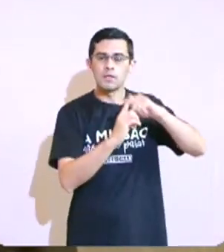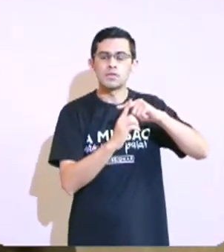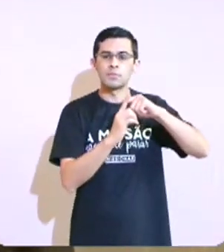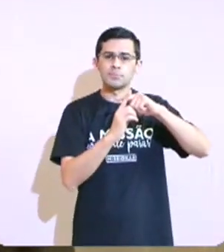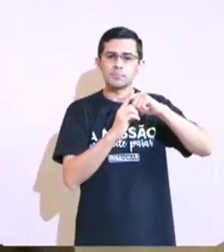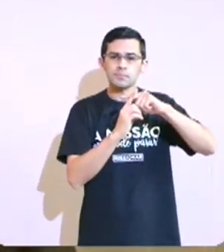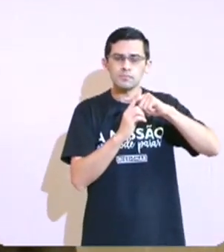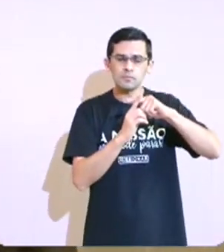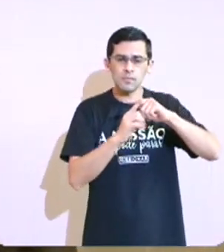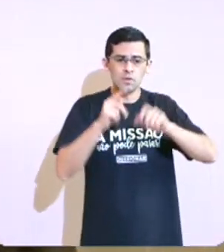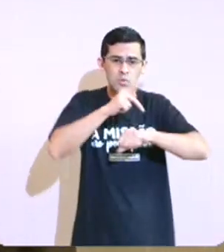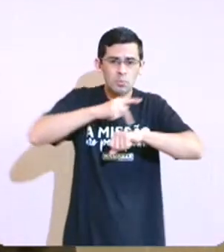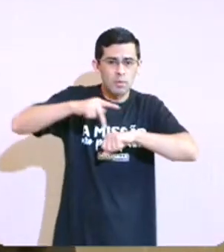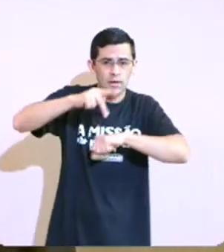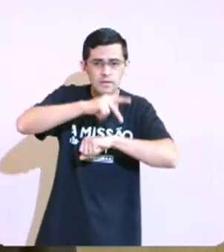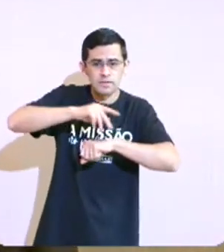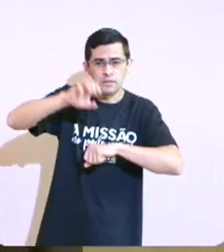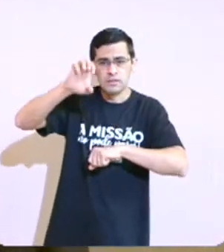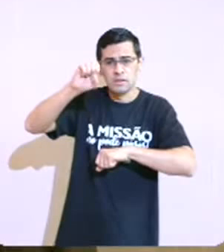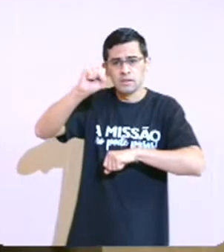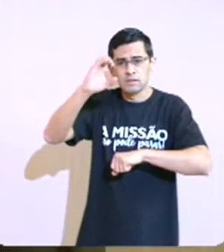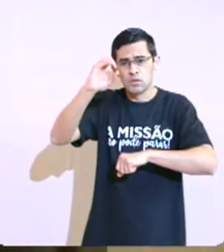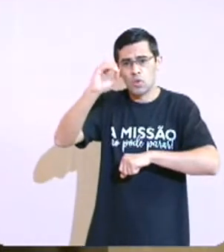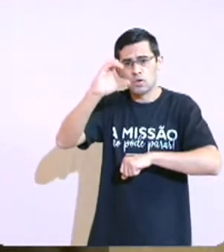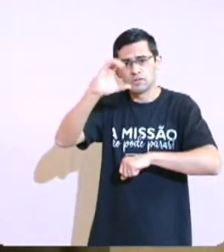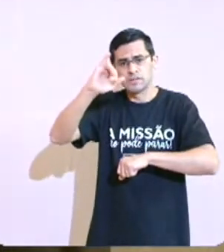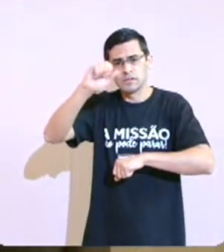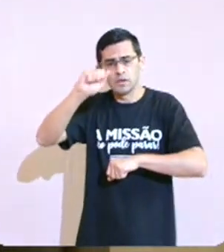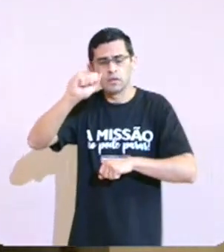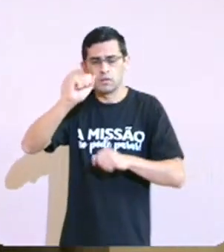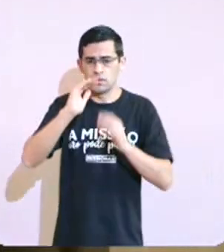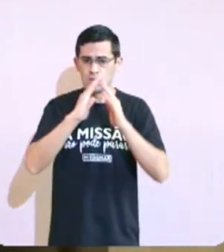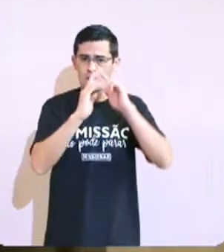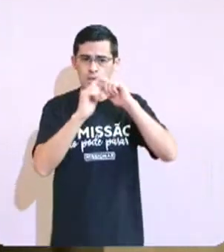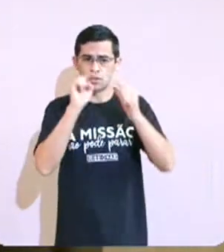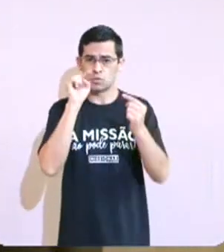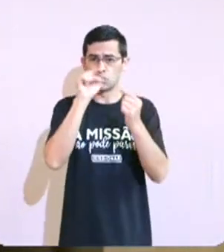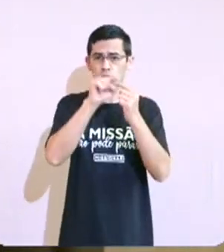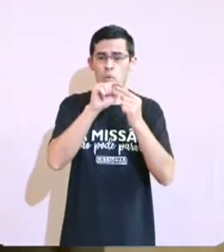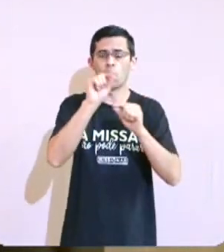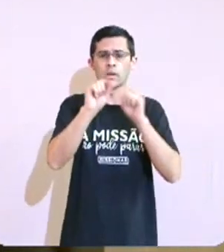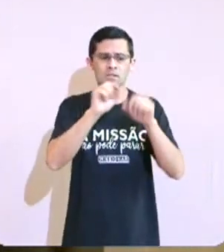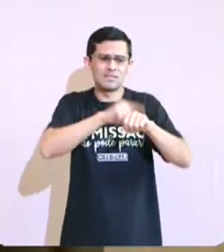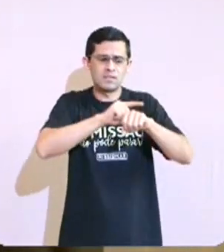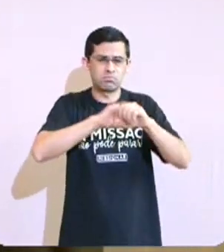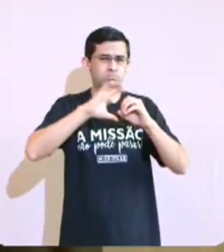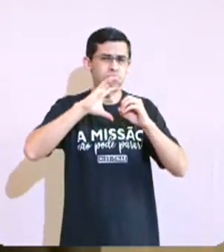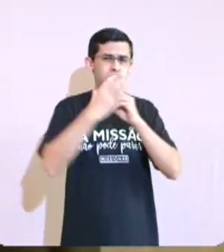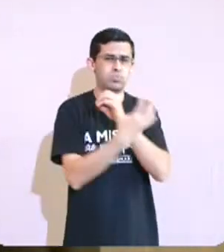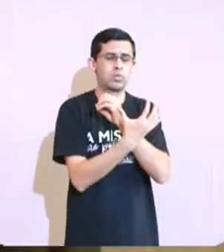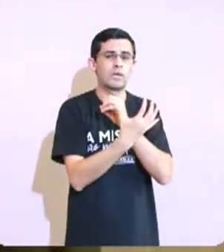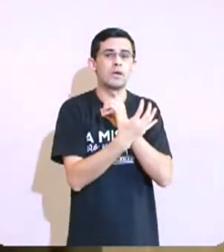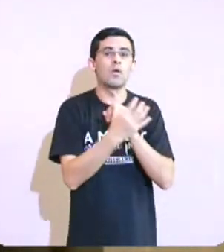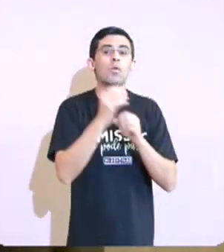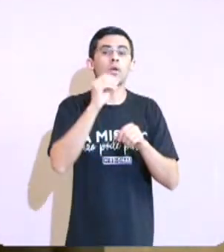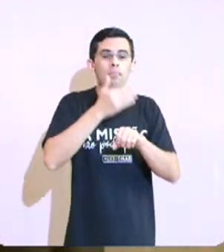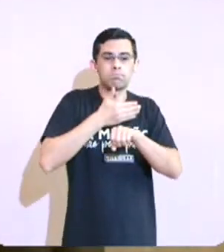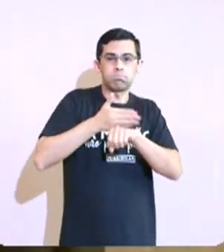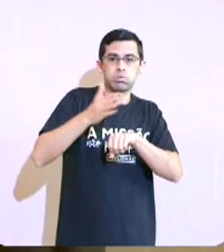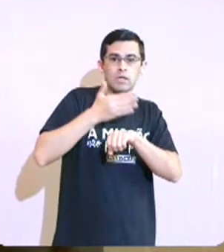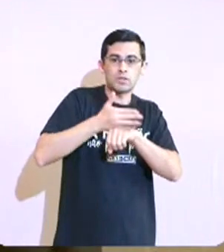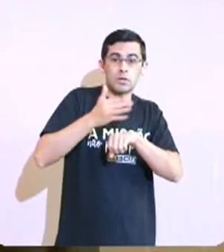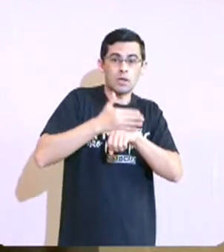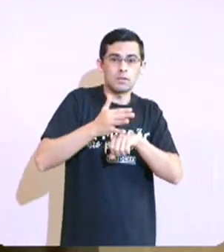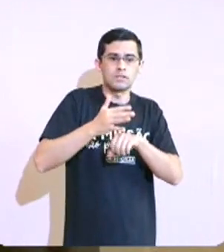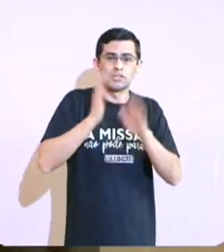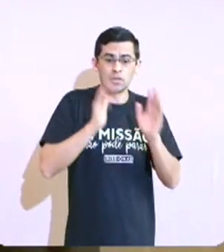na Escócia chamada Igreja do Destino, que nesse período de pandemia resolveu praticar esses princípios,